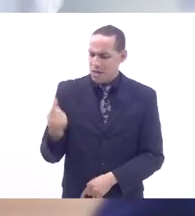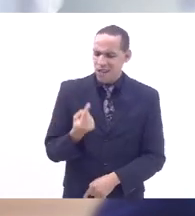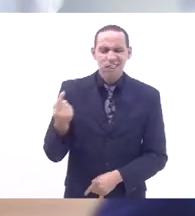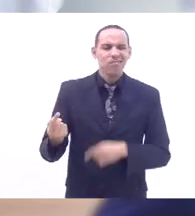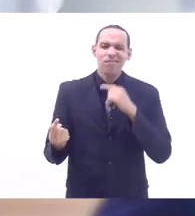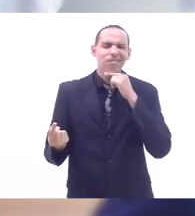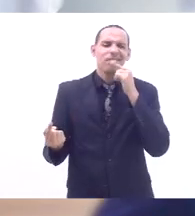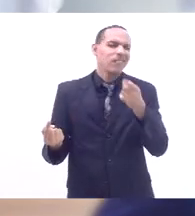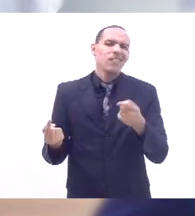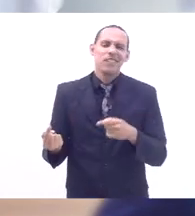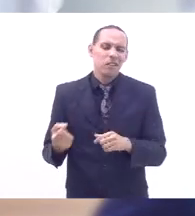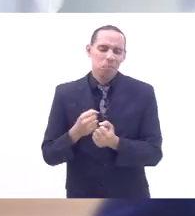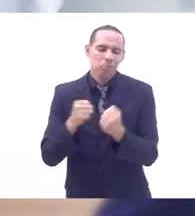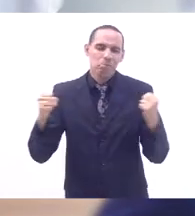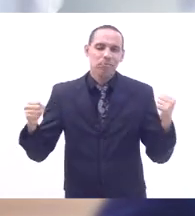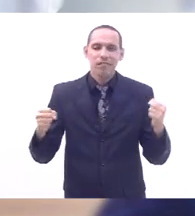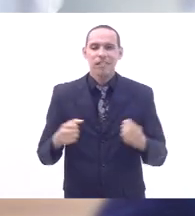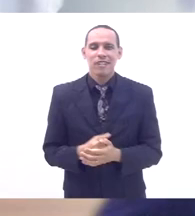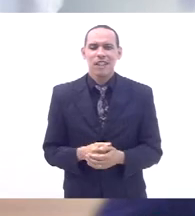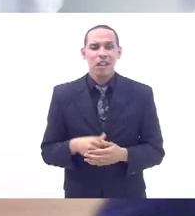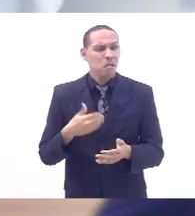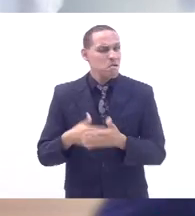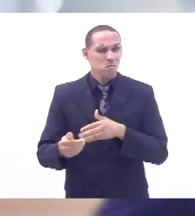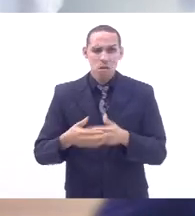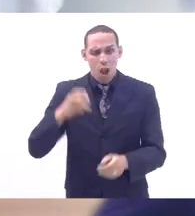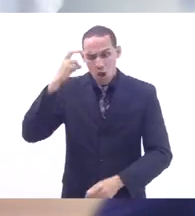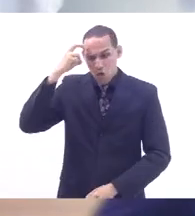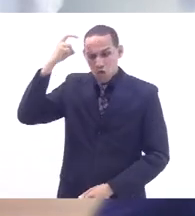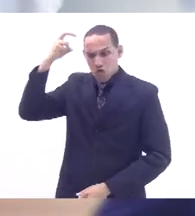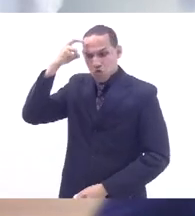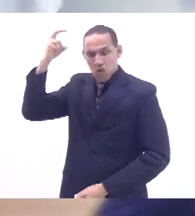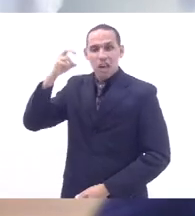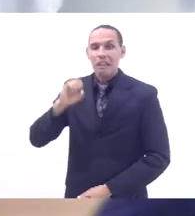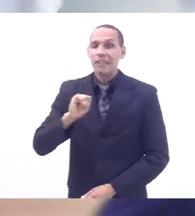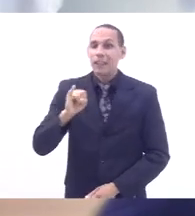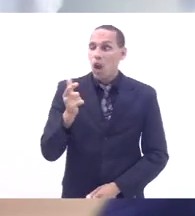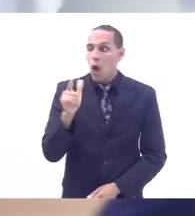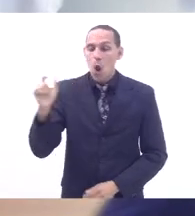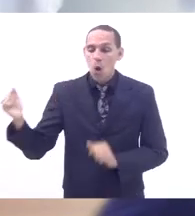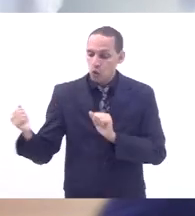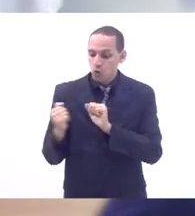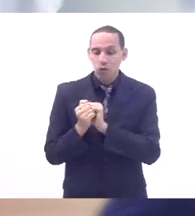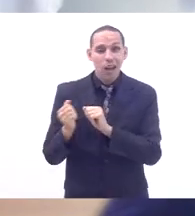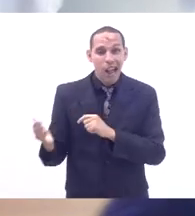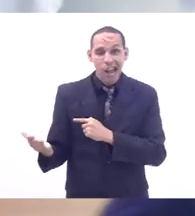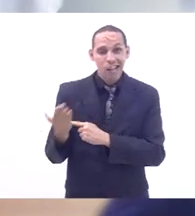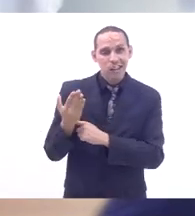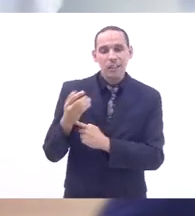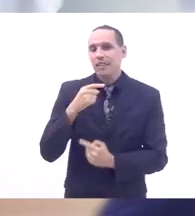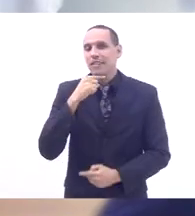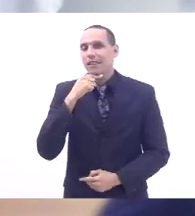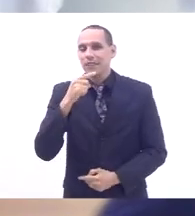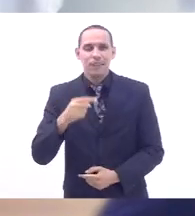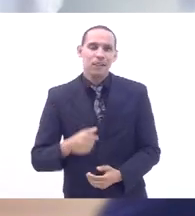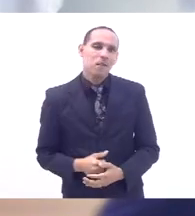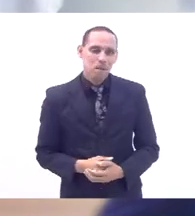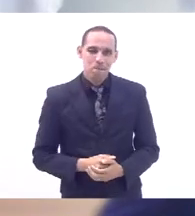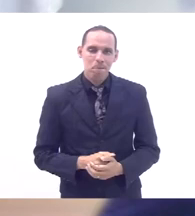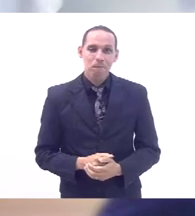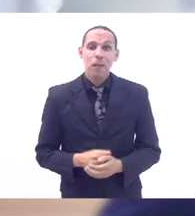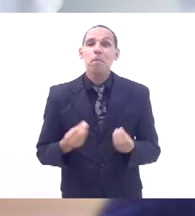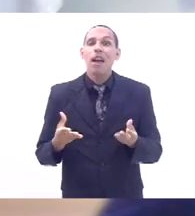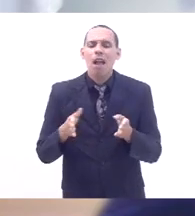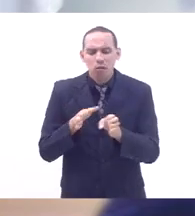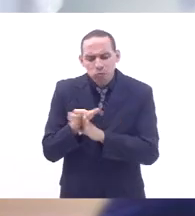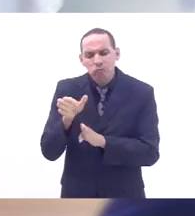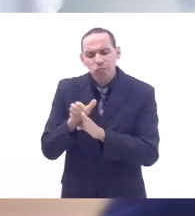nenhum. Ela pode ser mais inteligente que for. Se não tiver uma pessoa do lado para guiar